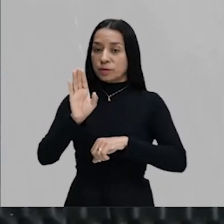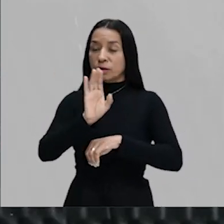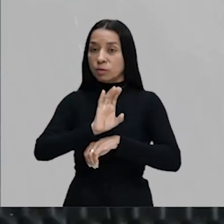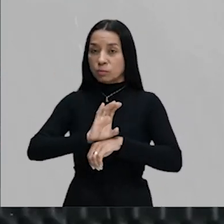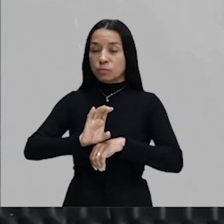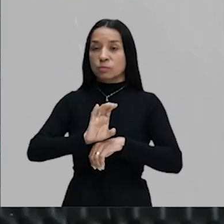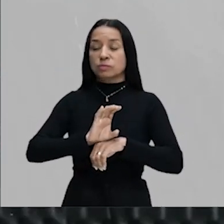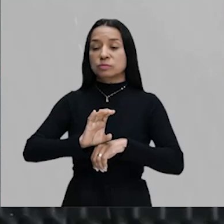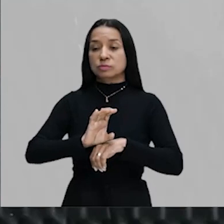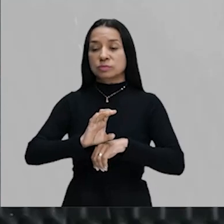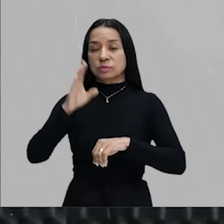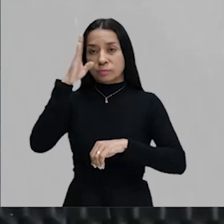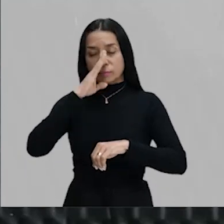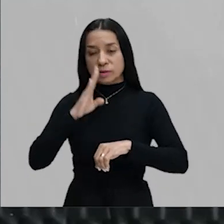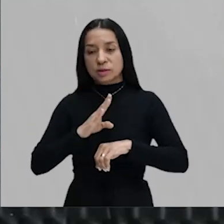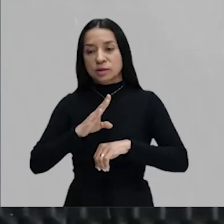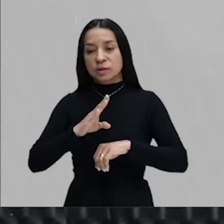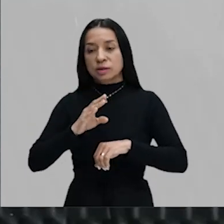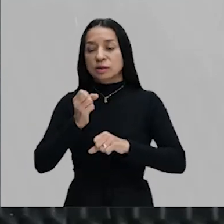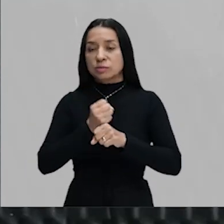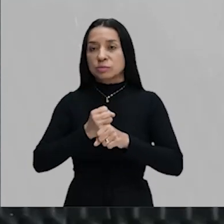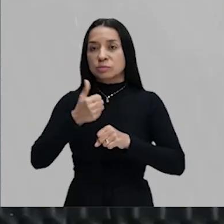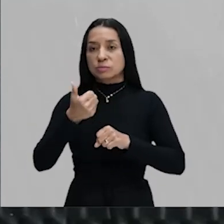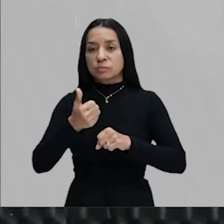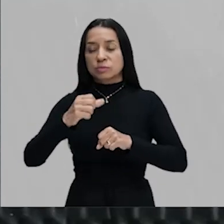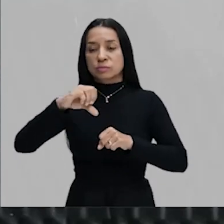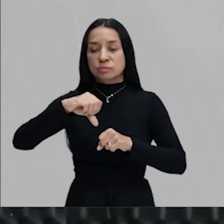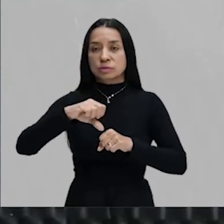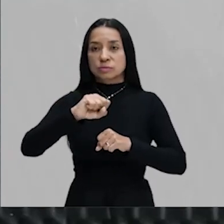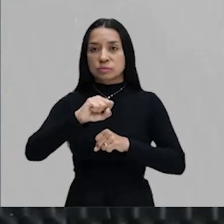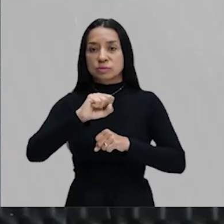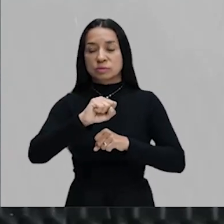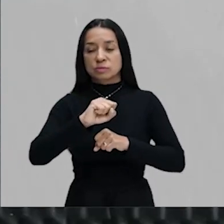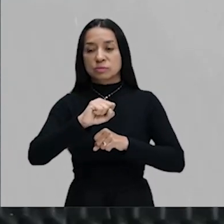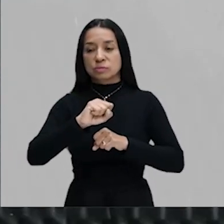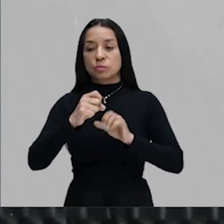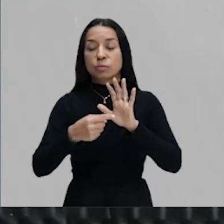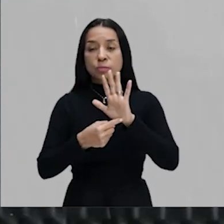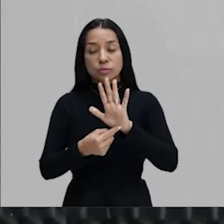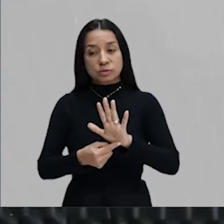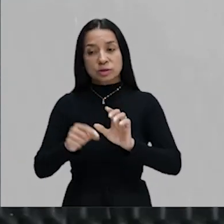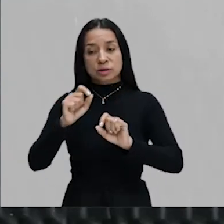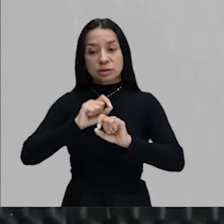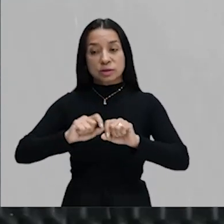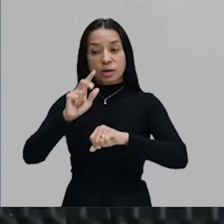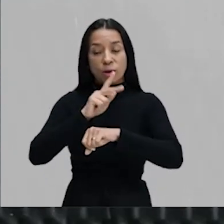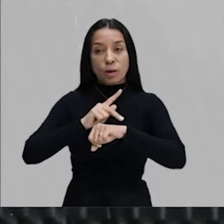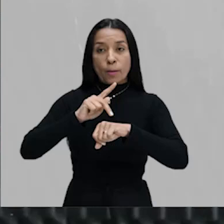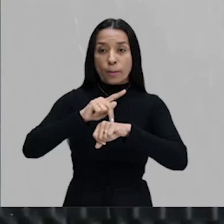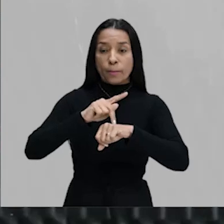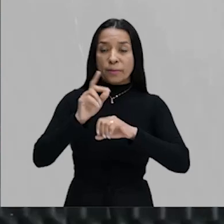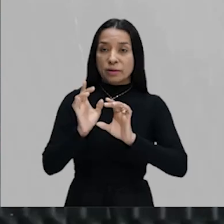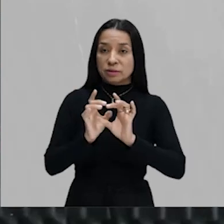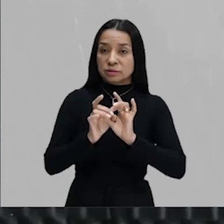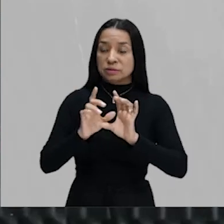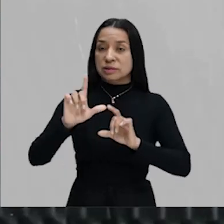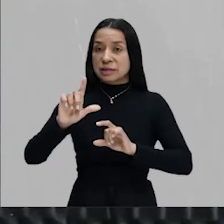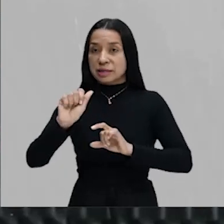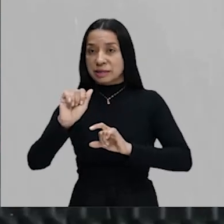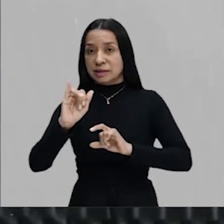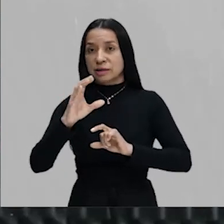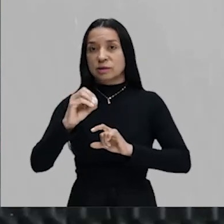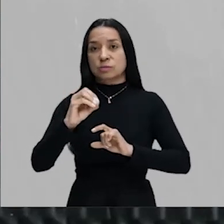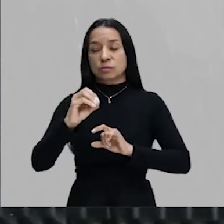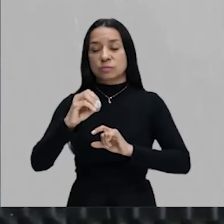88 oficialmente mostrar que o Estado é um Estado laico, mas observe que nós temos o predomínio